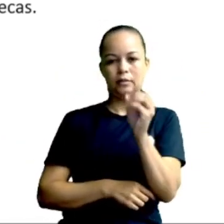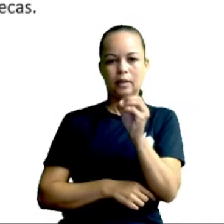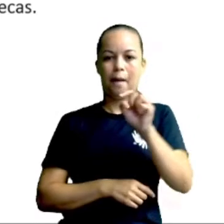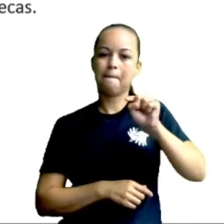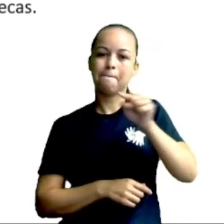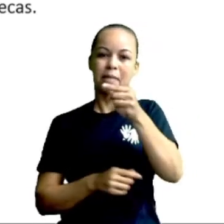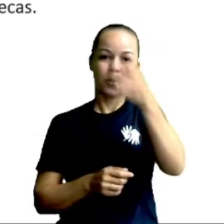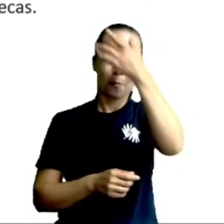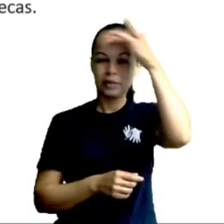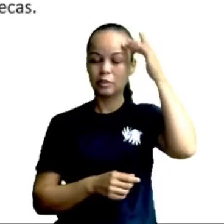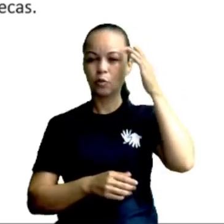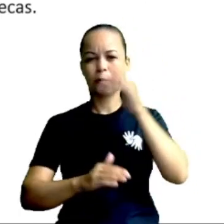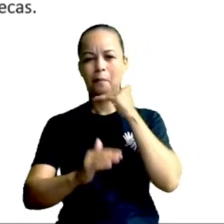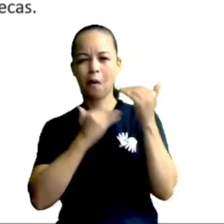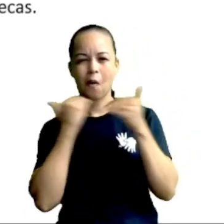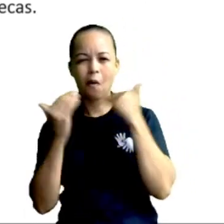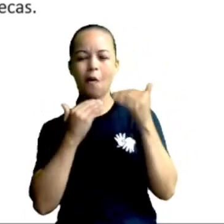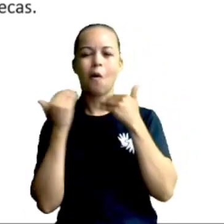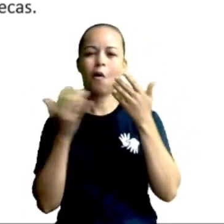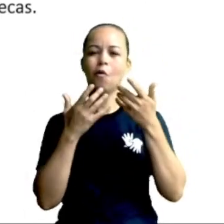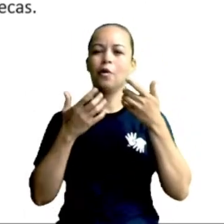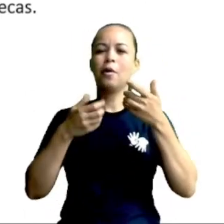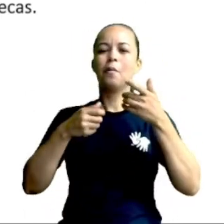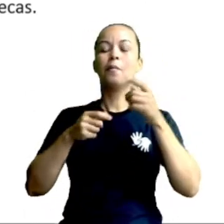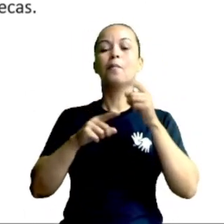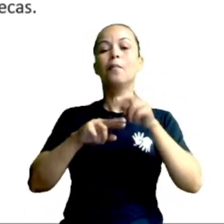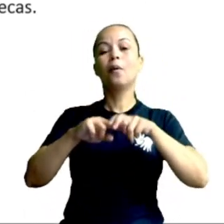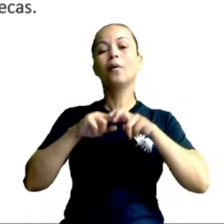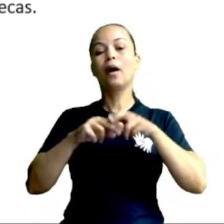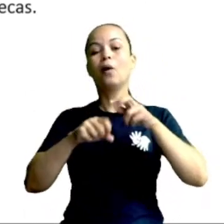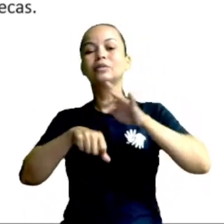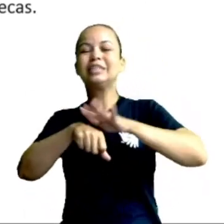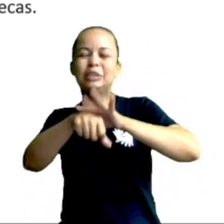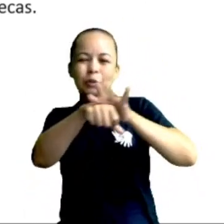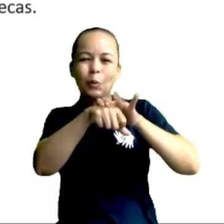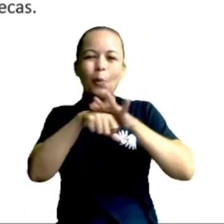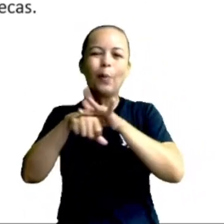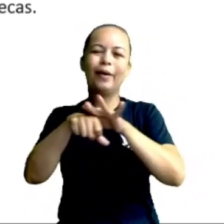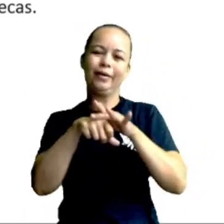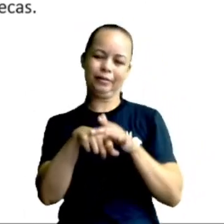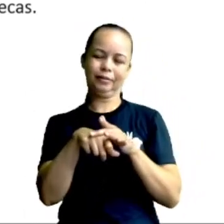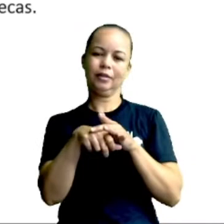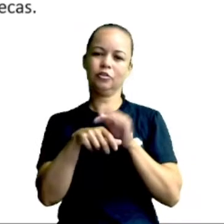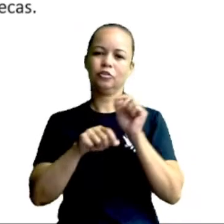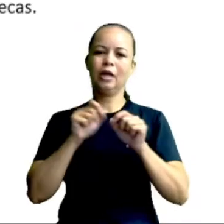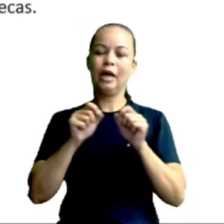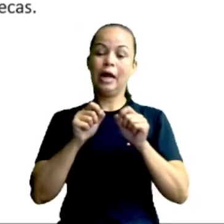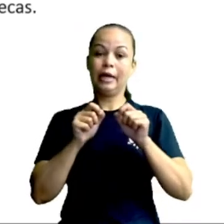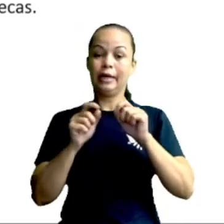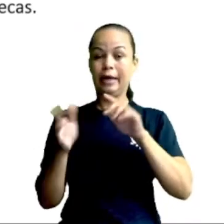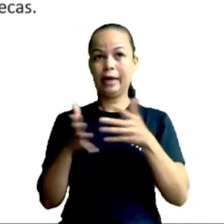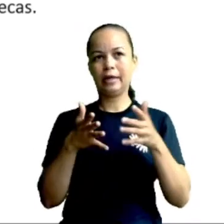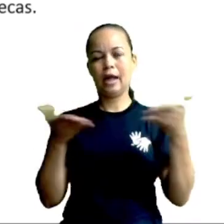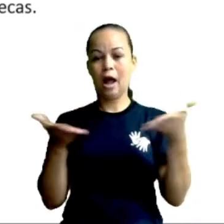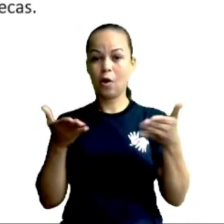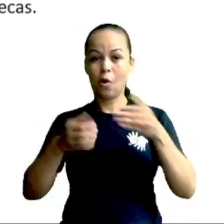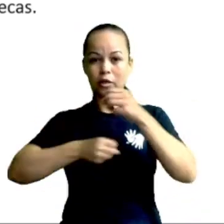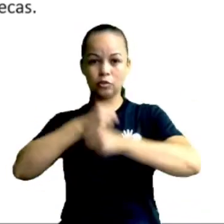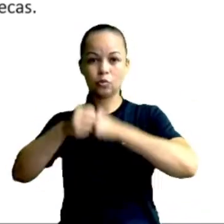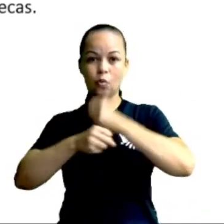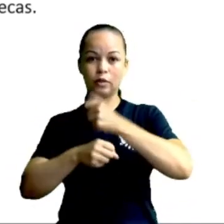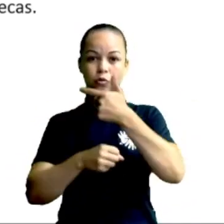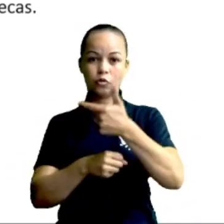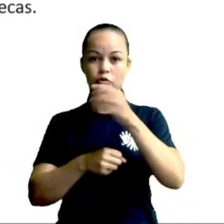doenças variam desde malária, desnutrição, e esses números podem dobrar, né? Até 2020, nós estamos em 2021, então com